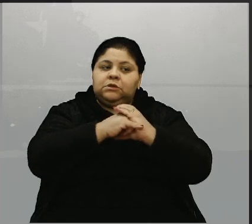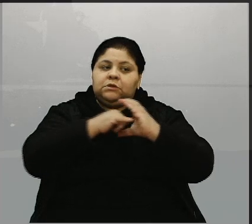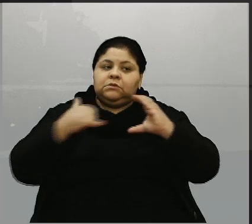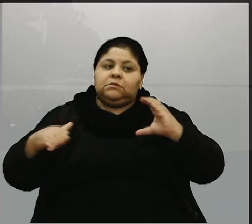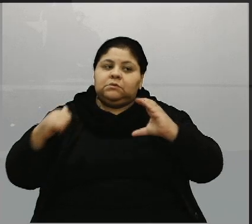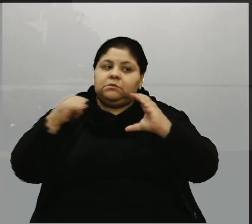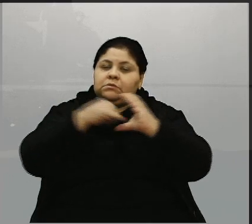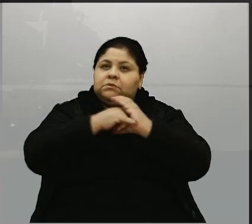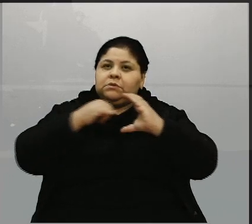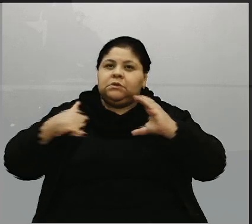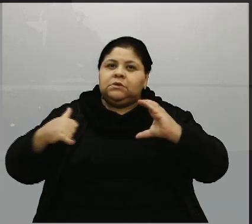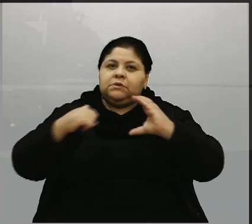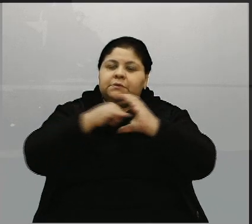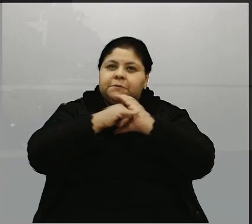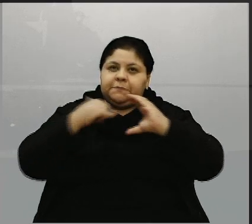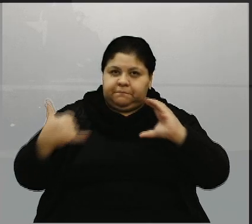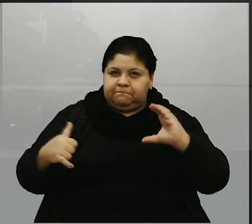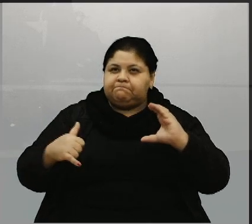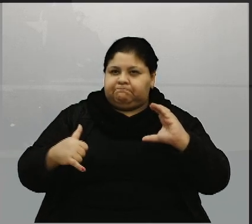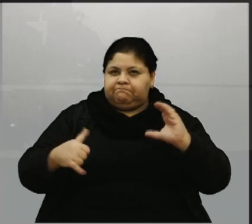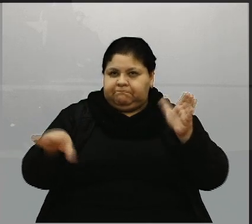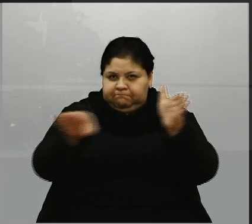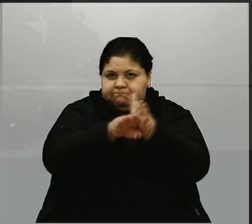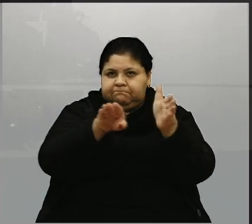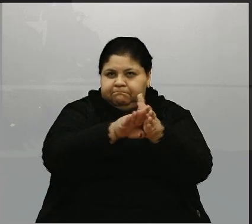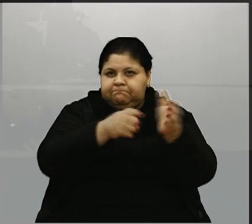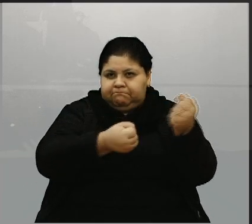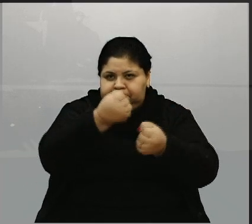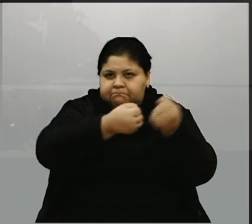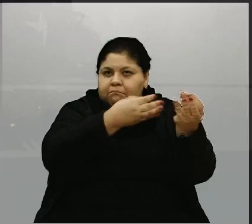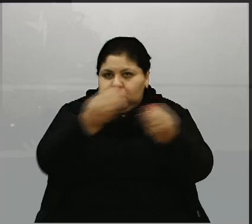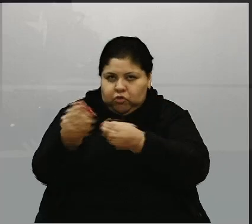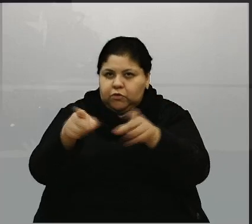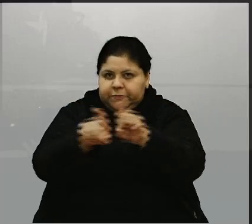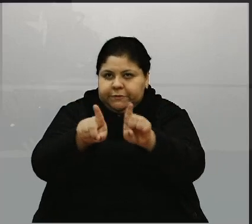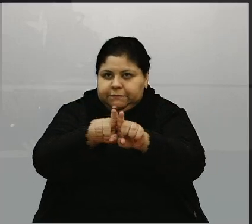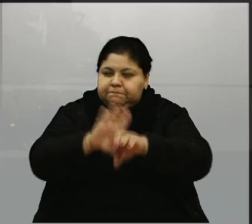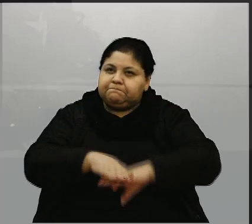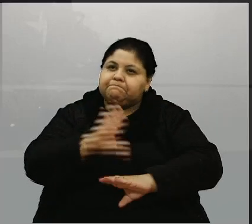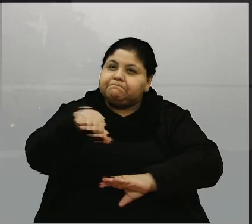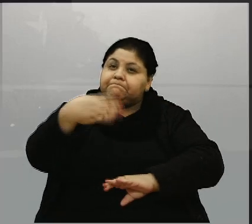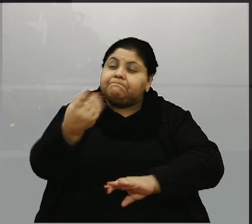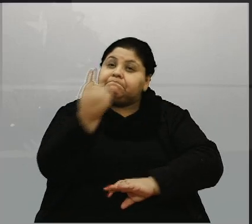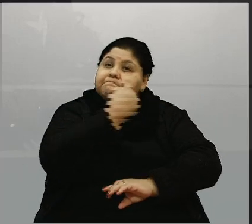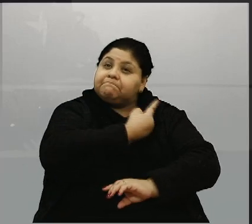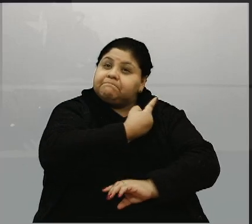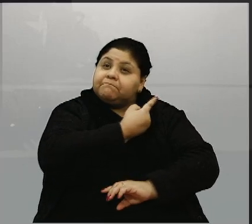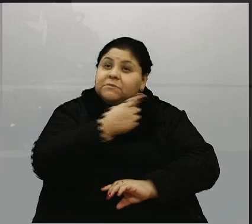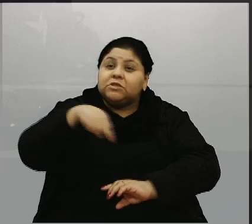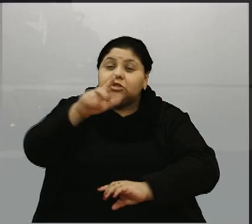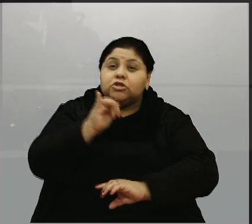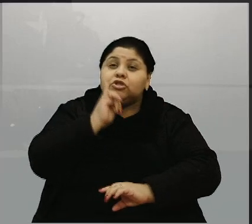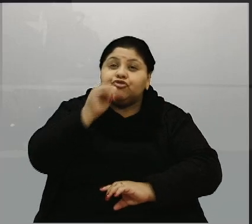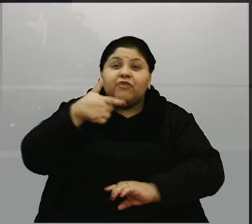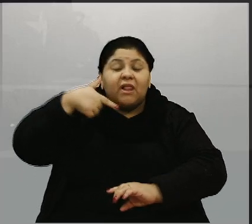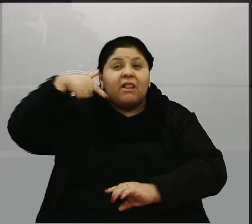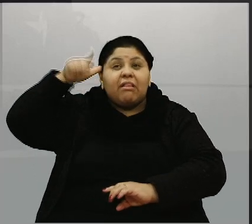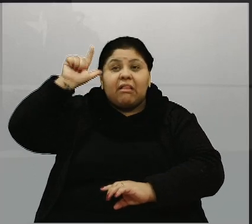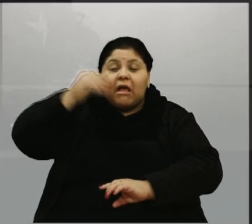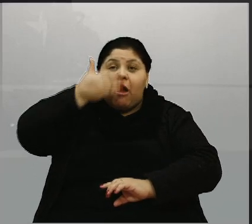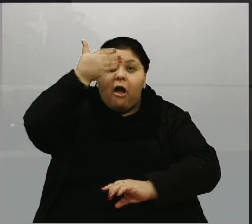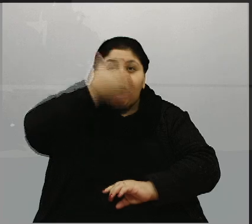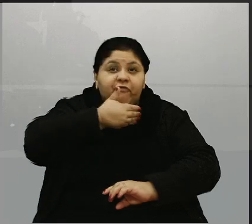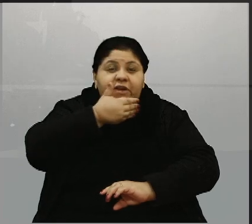as pessoas estacionam muito durante o dia aí. E pode passar a próxima. Essa aí, vereador Bressan, que nós comentávamos ontem, em